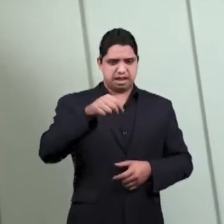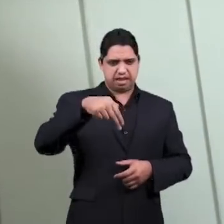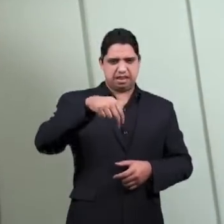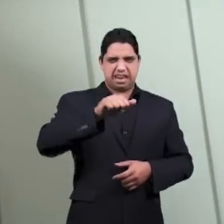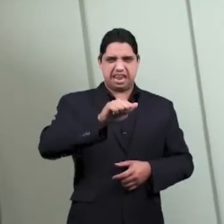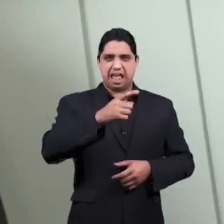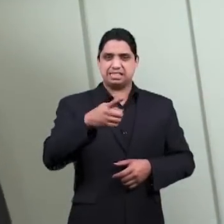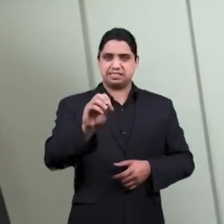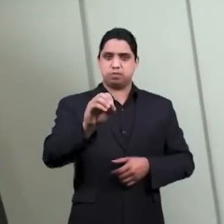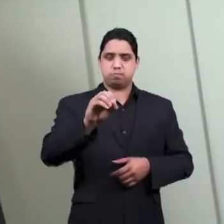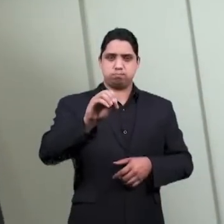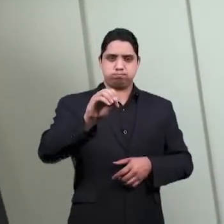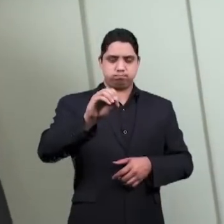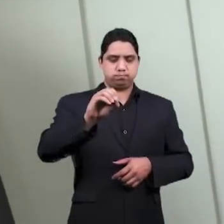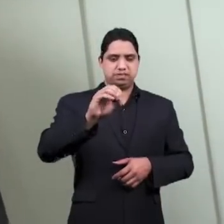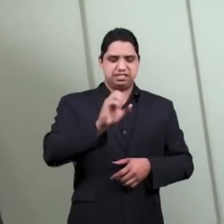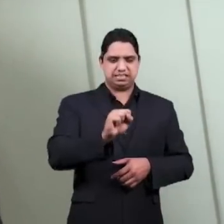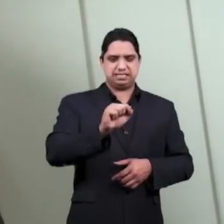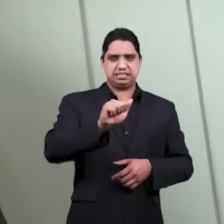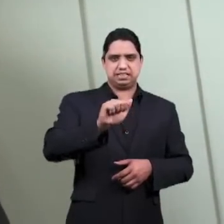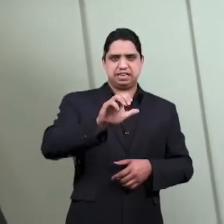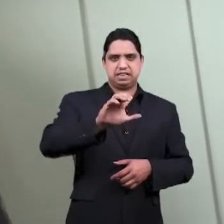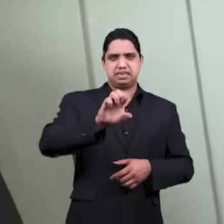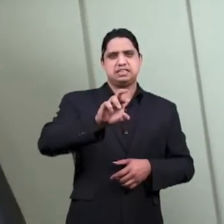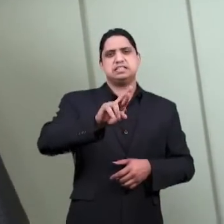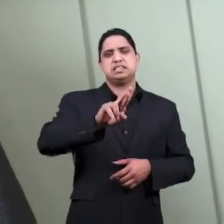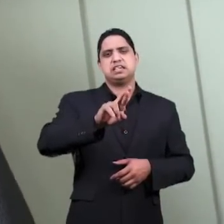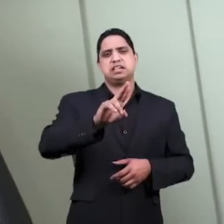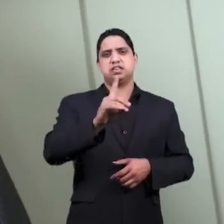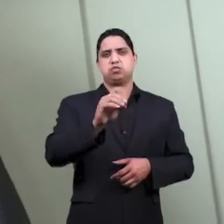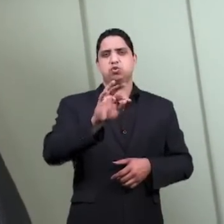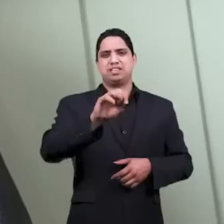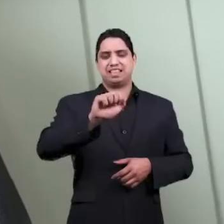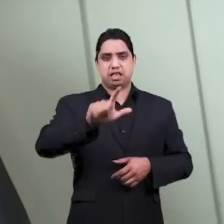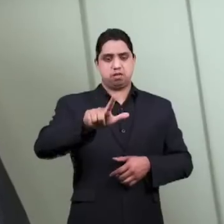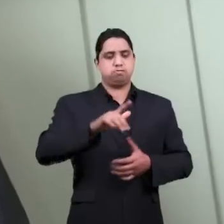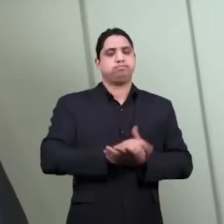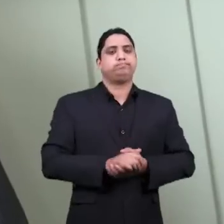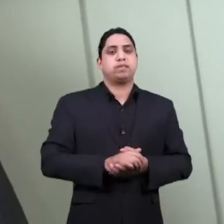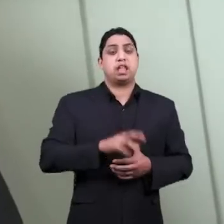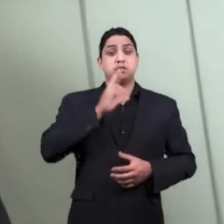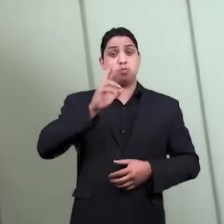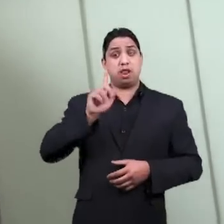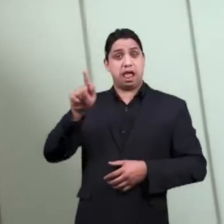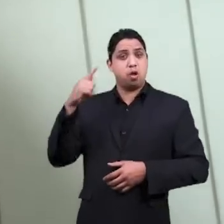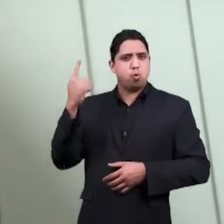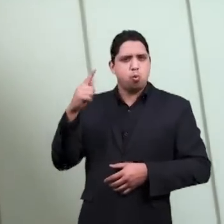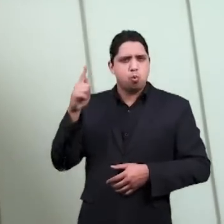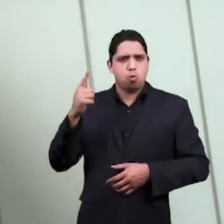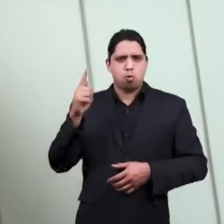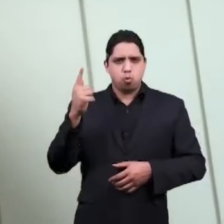vamos ver agora a resposta lá partindo de Goiás. Vamos a Goiás, lá na cidade de Catalão.